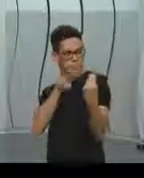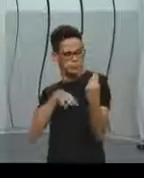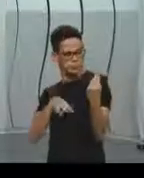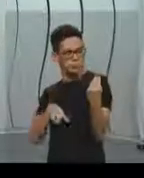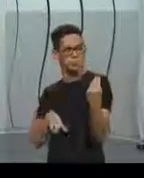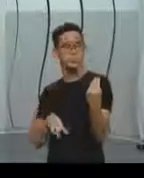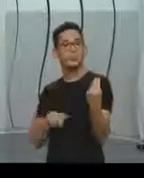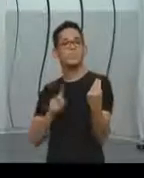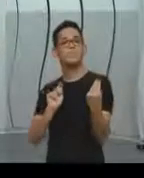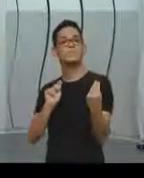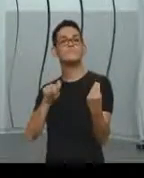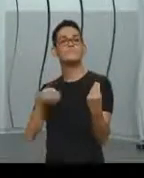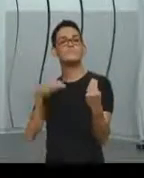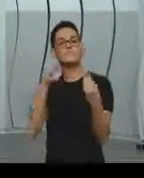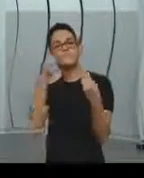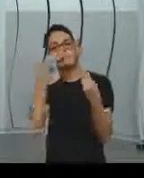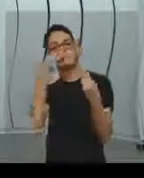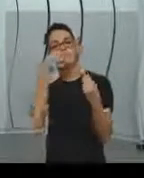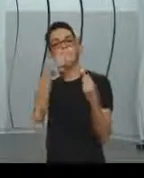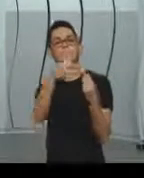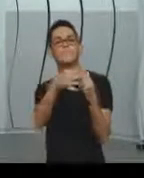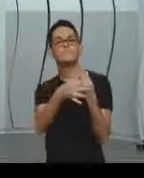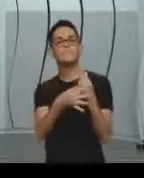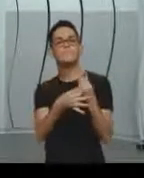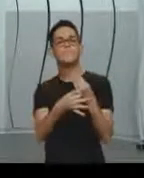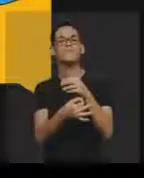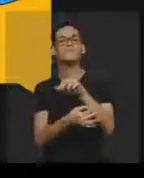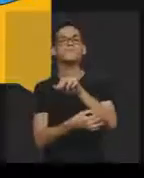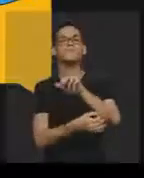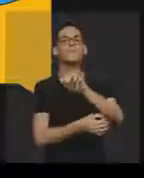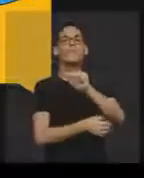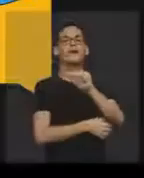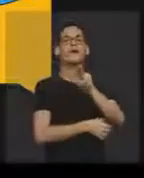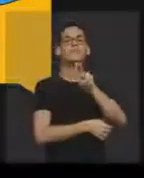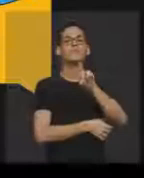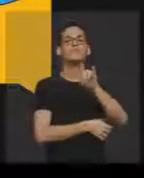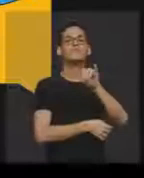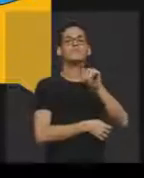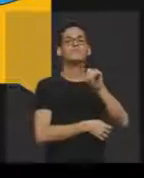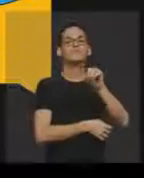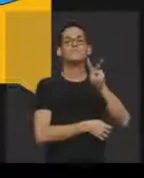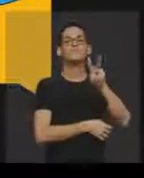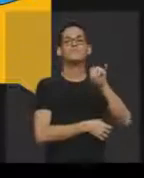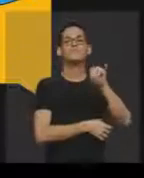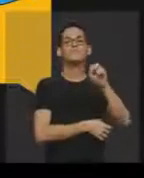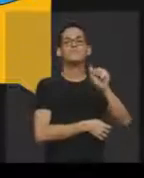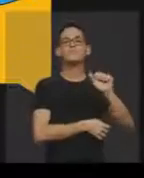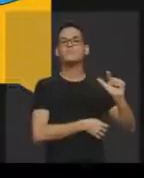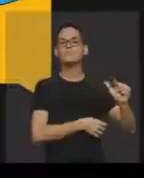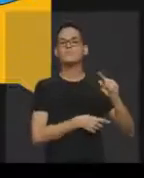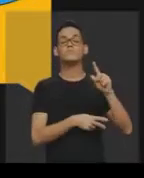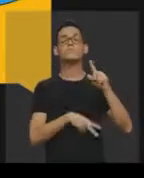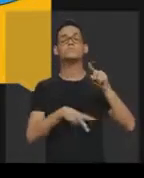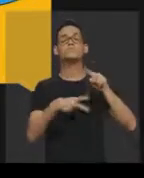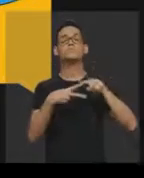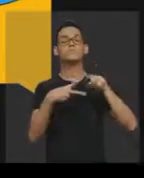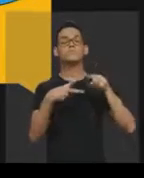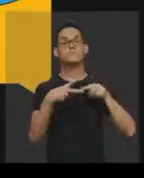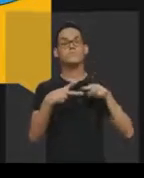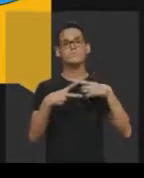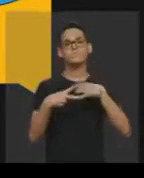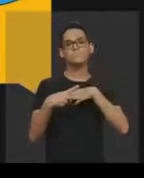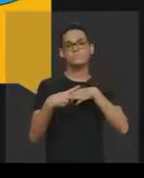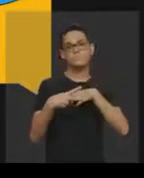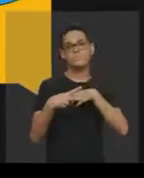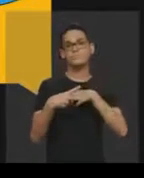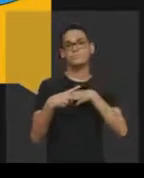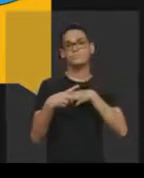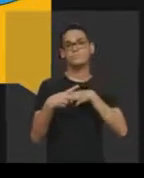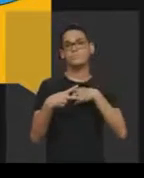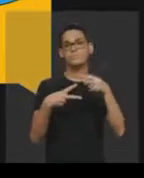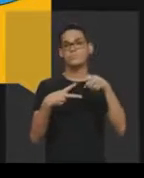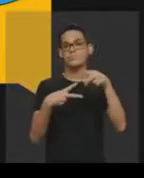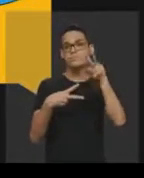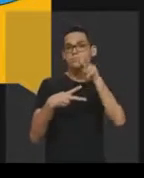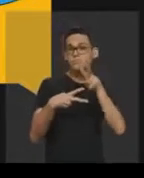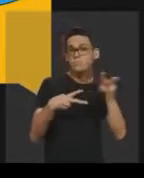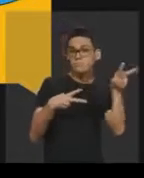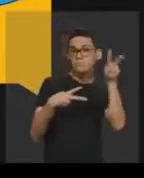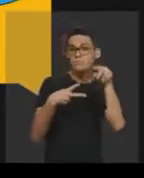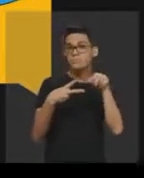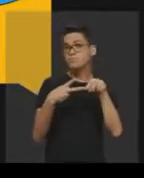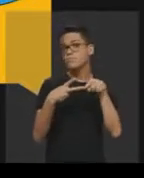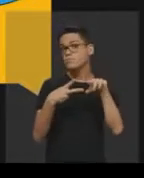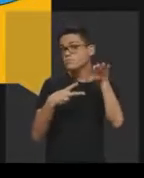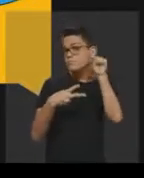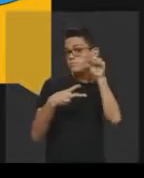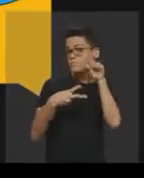olhos, audiovisual, nós vamos utilizar aqui dois dos nossos sentidos, visão